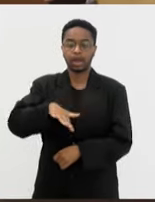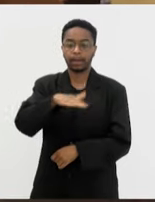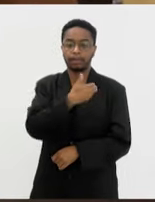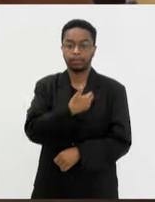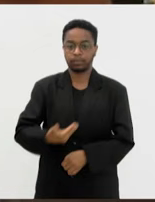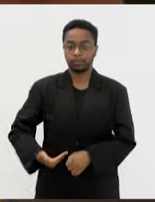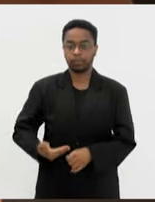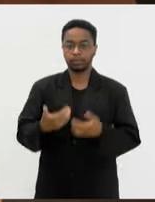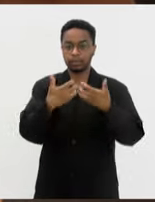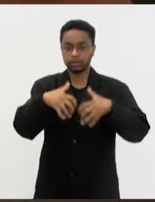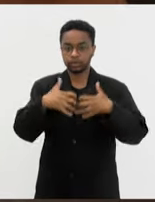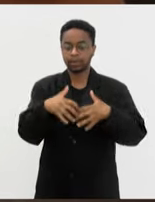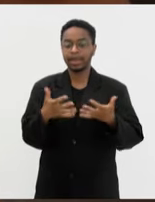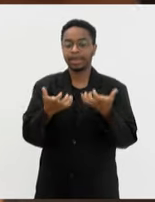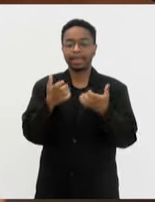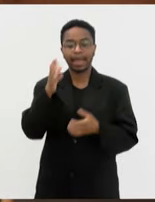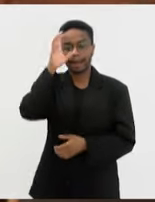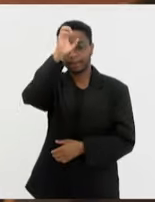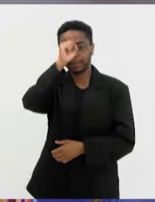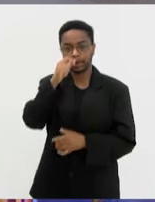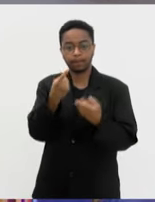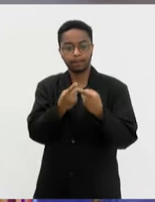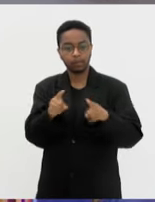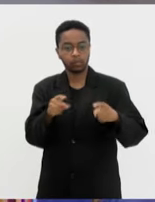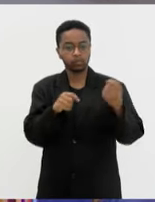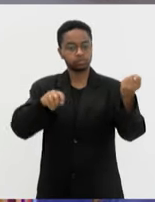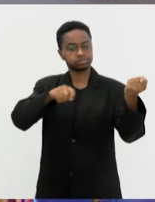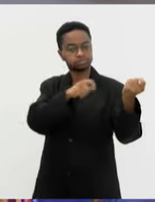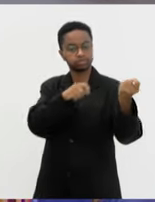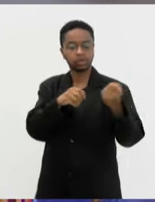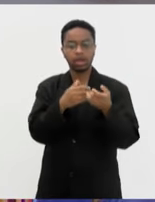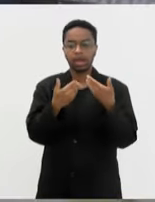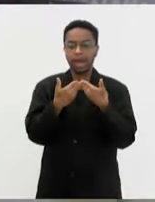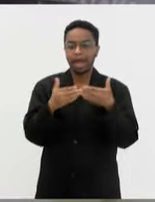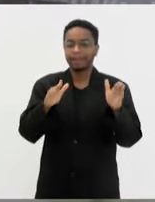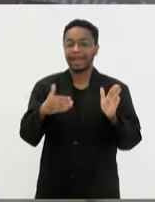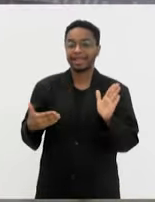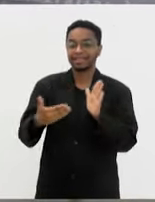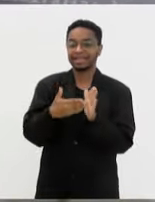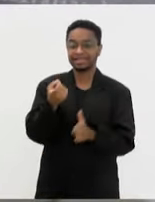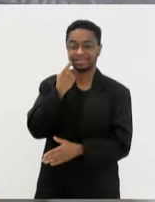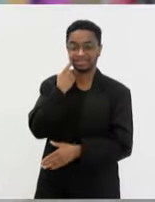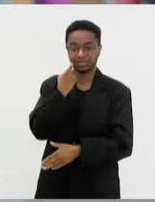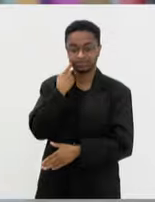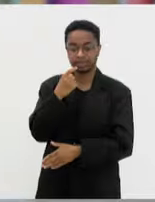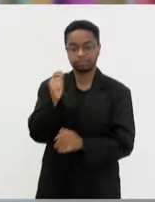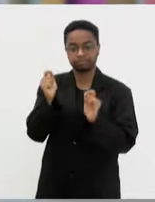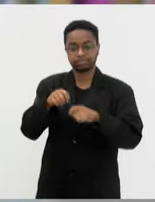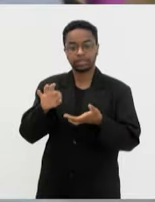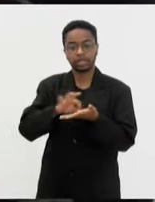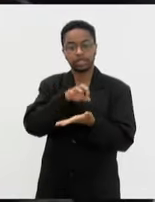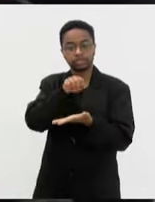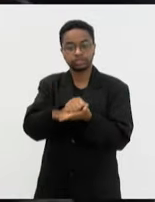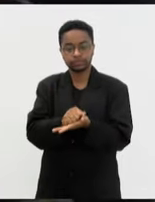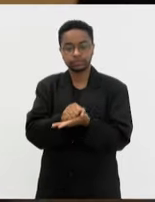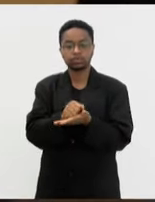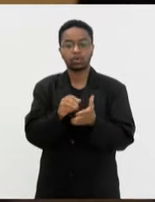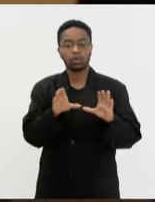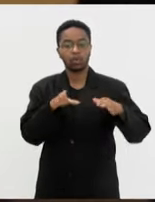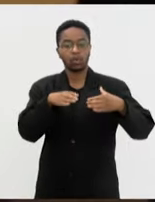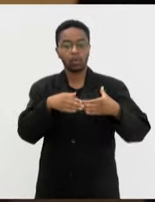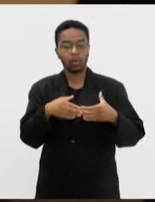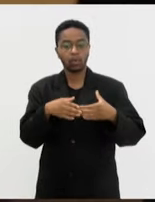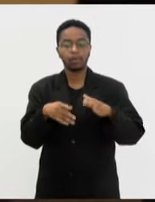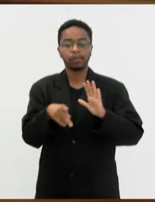Petrópolis que querem aprender música clássica. Estão abertas até esta sexta-feira as inscrições para a Orquestra de Câmara